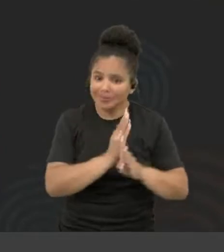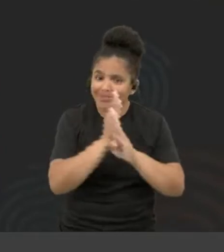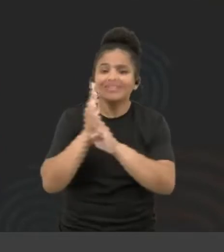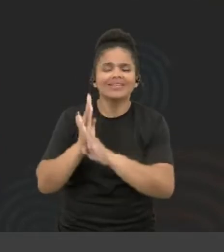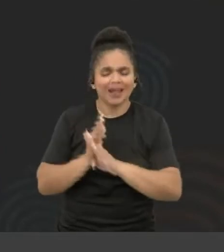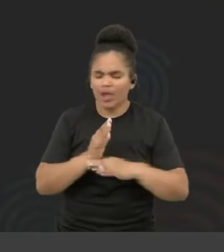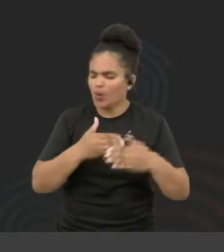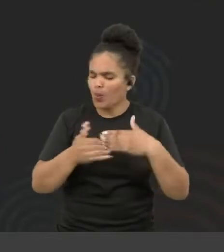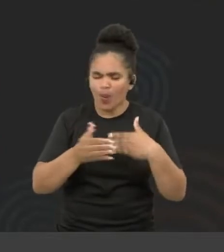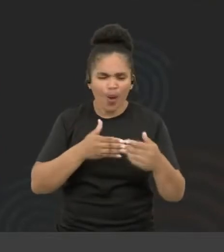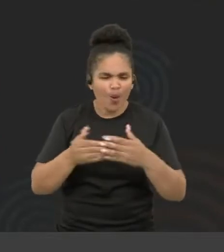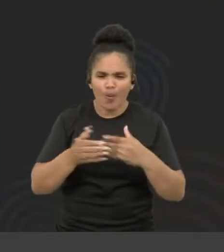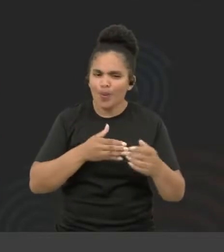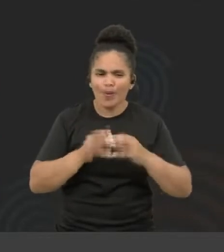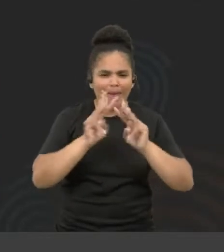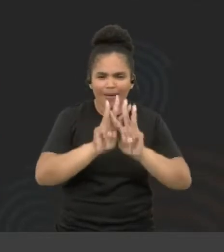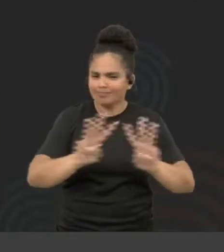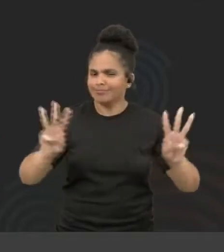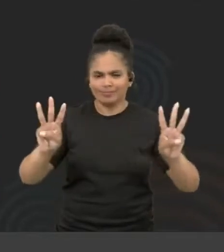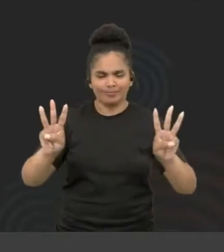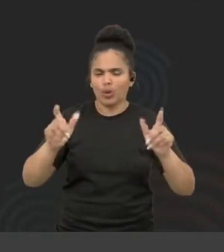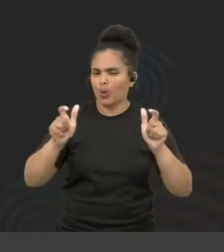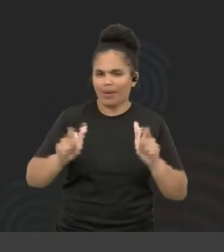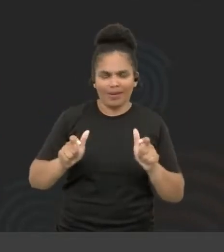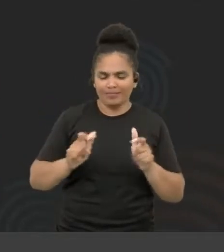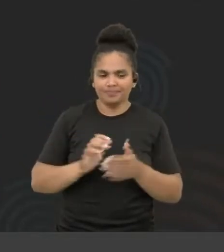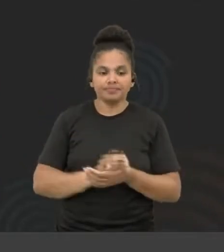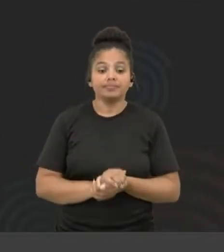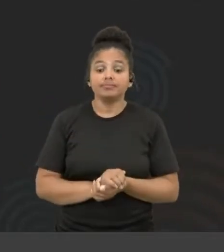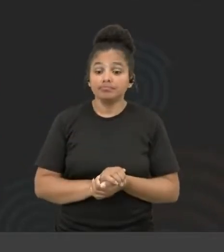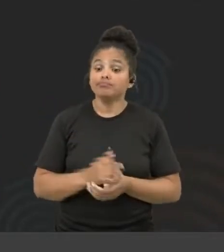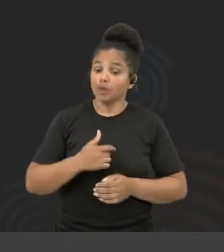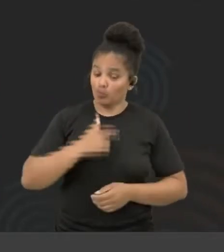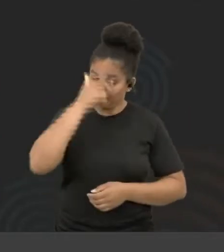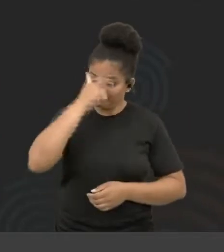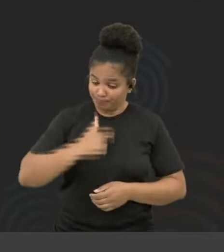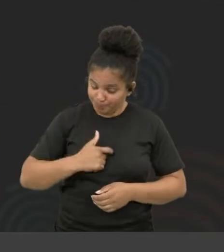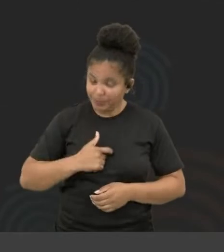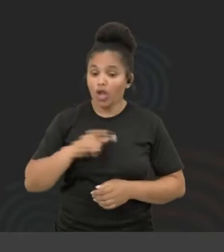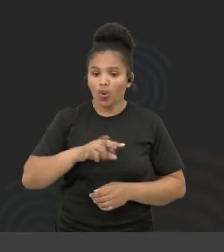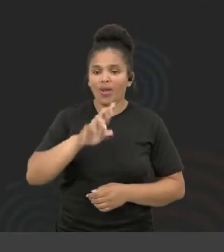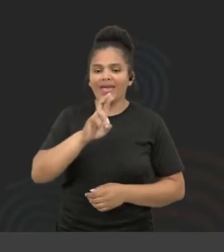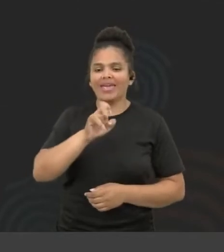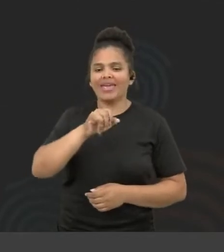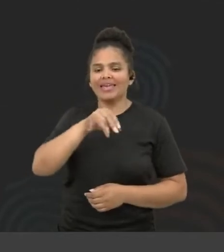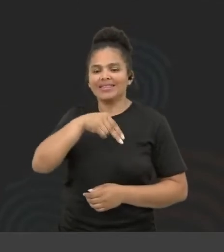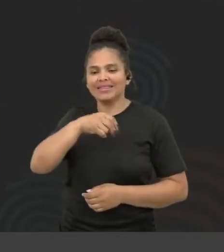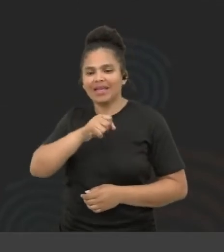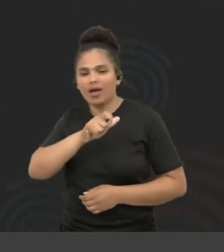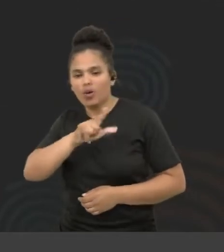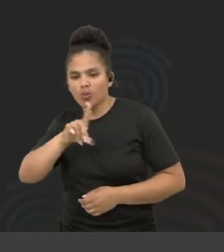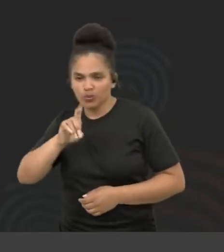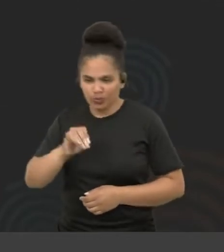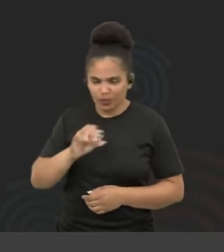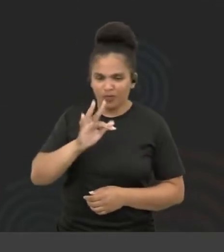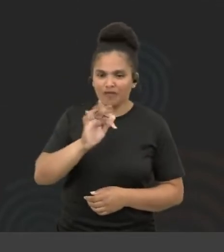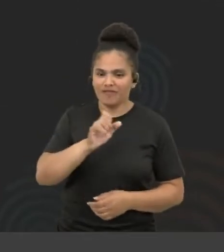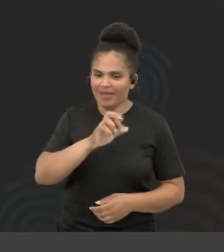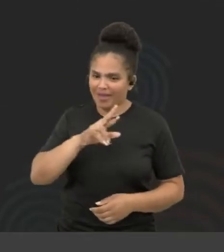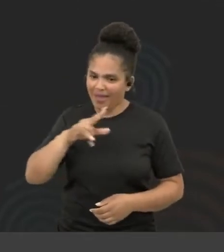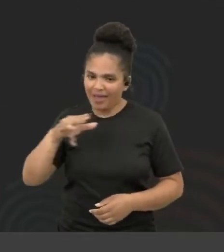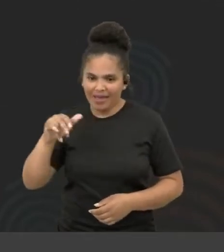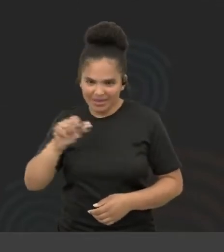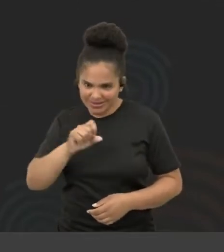em qualquer aplicação na web. Bom, deixa eu me apresentar. Eu sou Reinaldo Ferraz, eu sou um homem